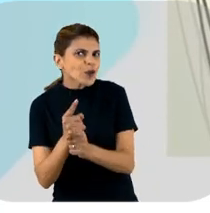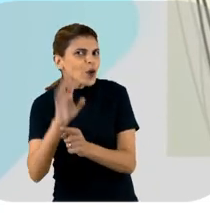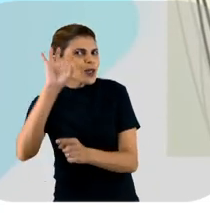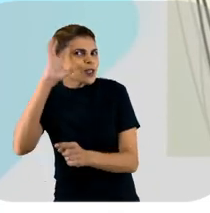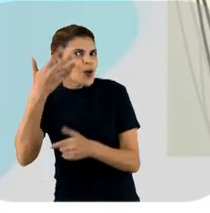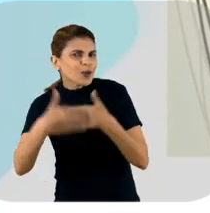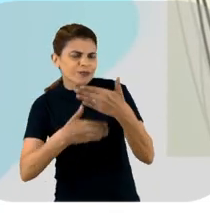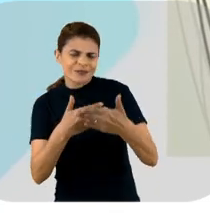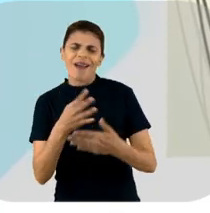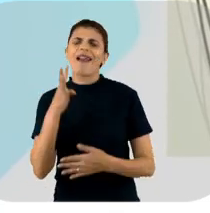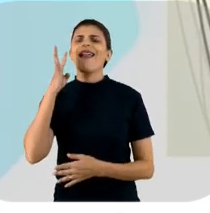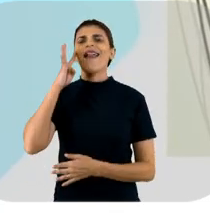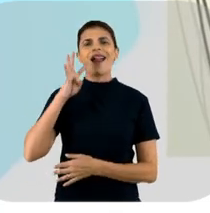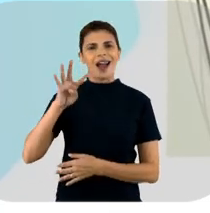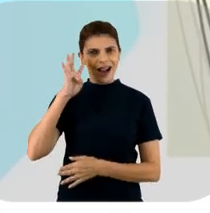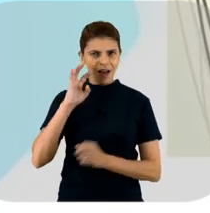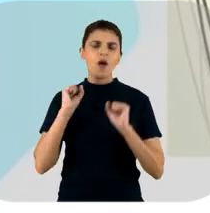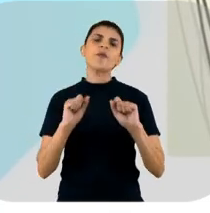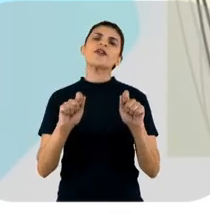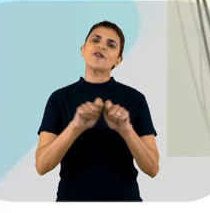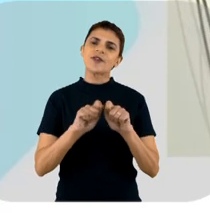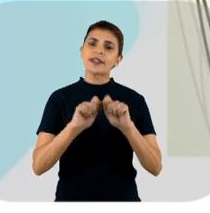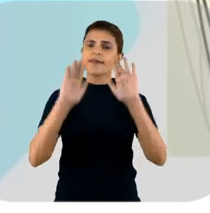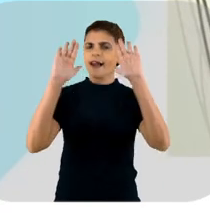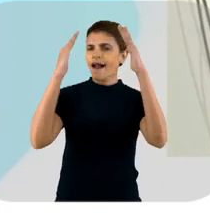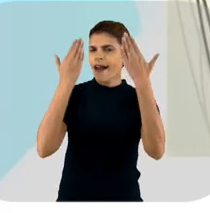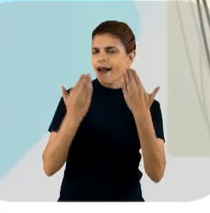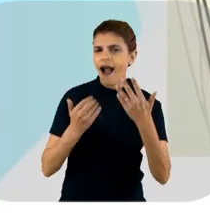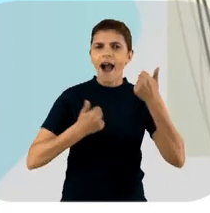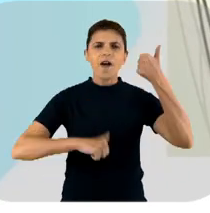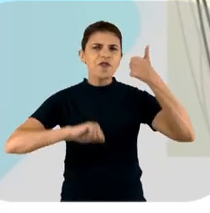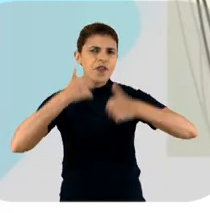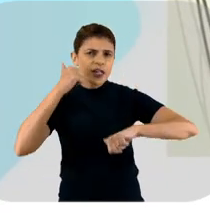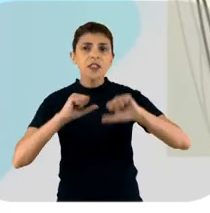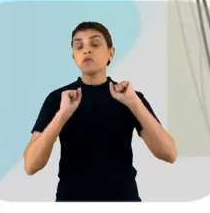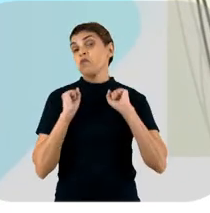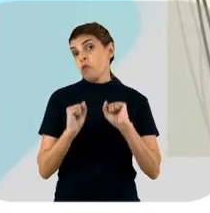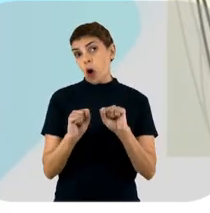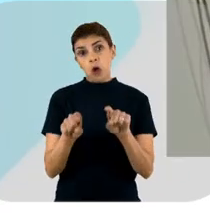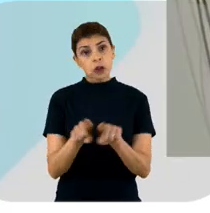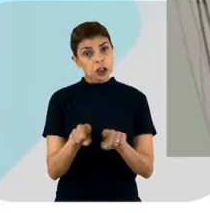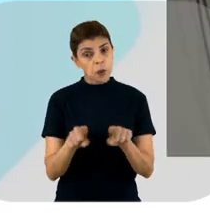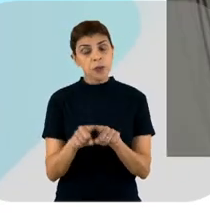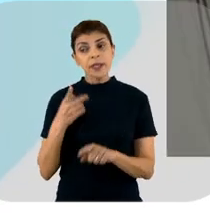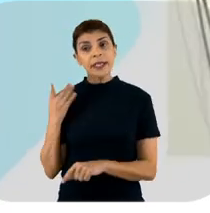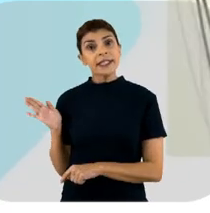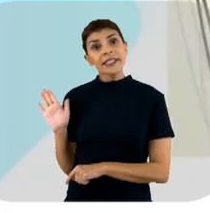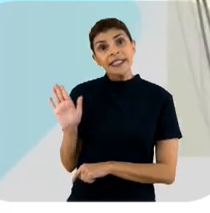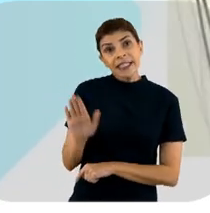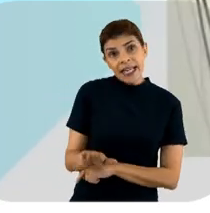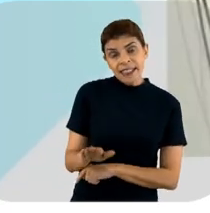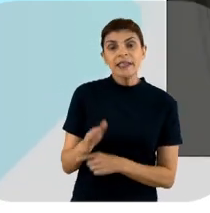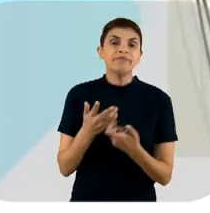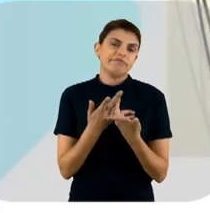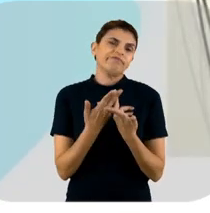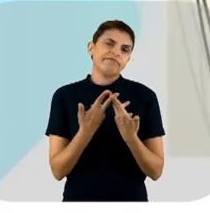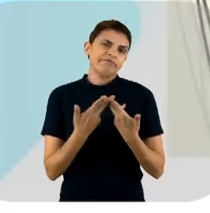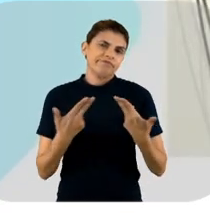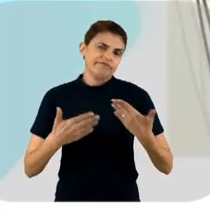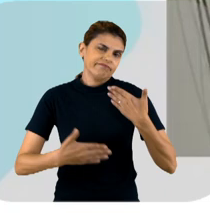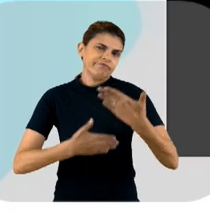encontrou. É bem legal, pode ser para avaliação, pode ser para trazer isso na